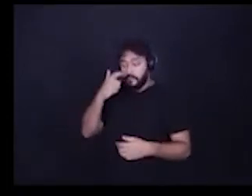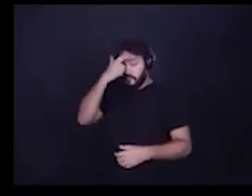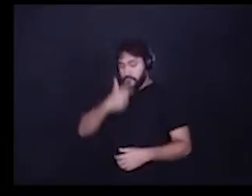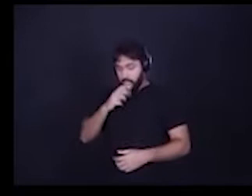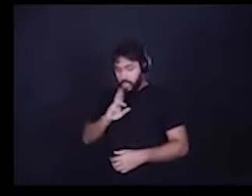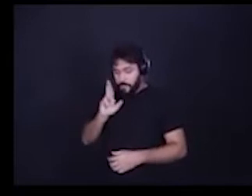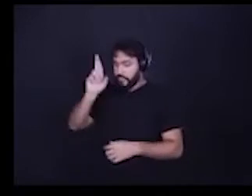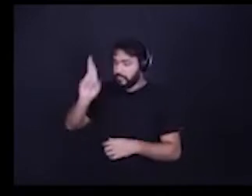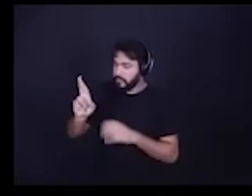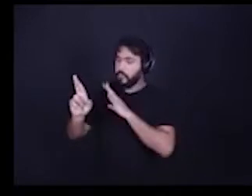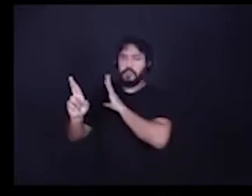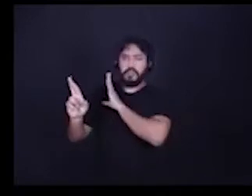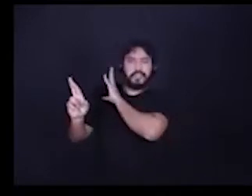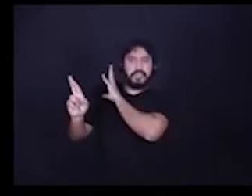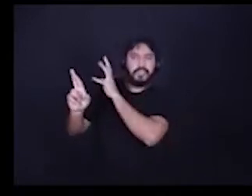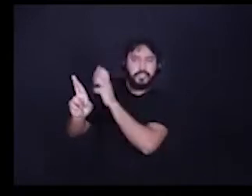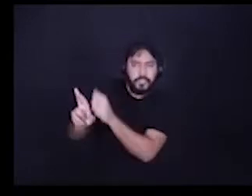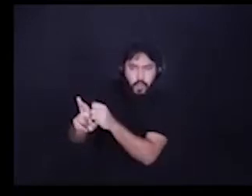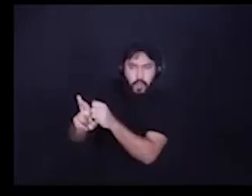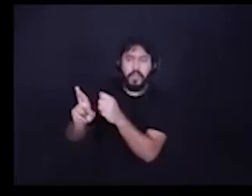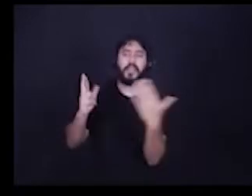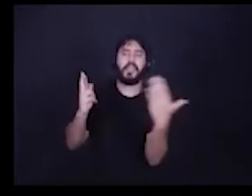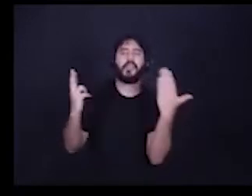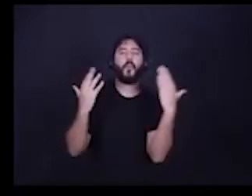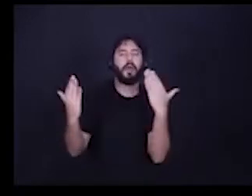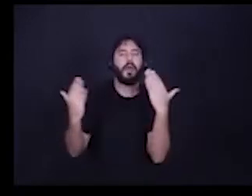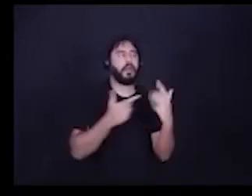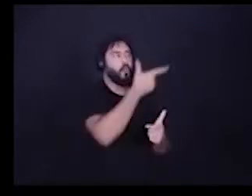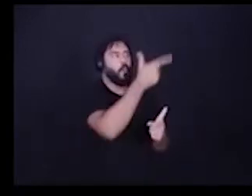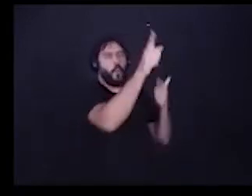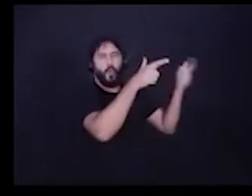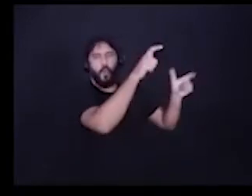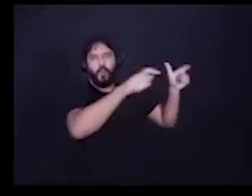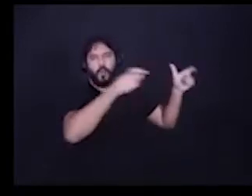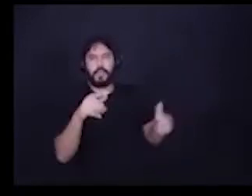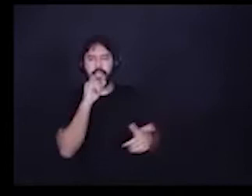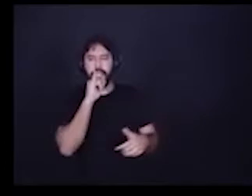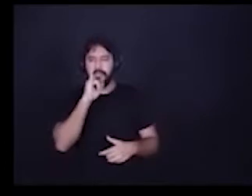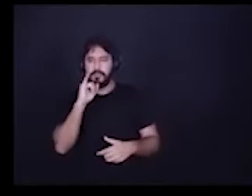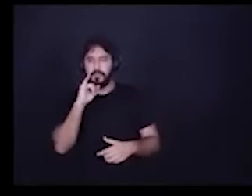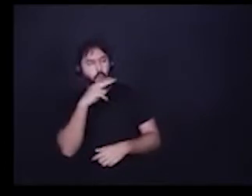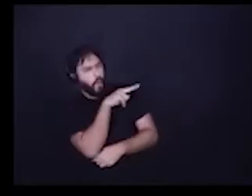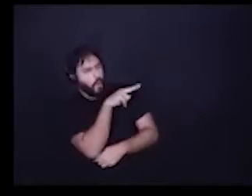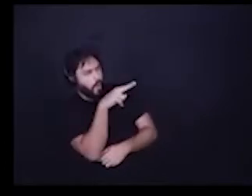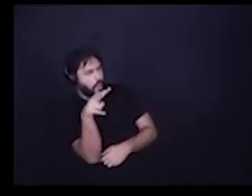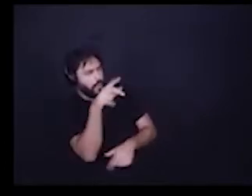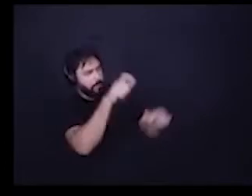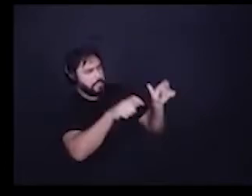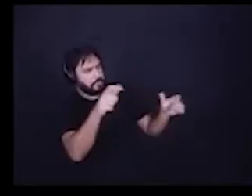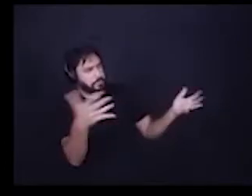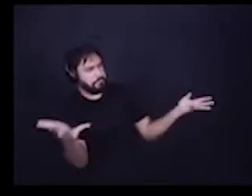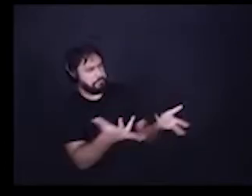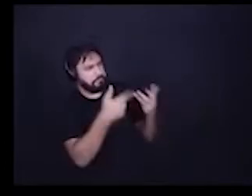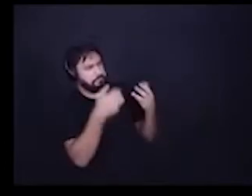querer comparar ela com a trajetória de outros. Tentar se entender ao olhar daquelas pessoas que você considera